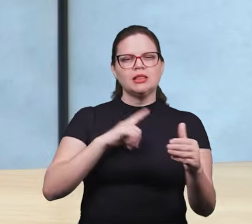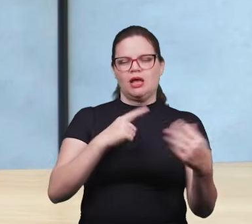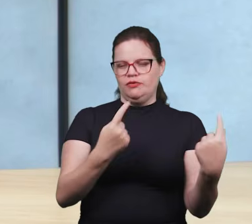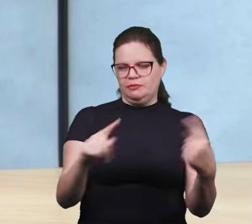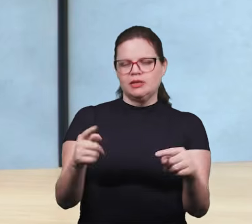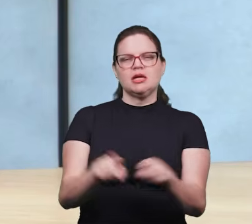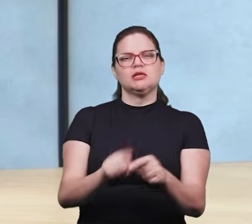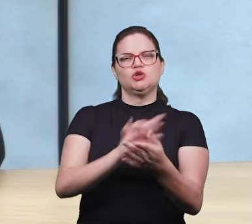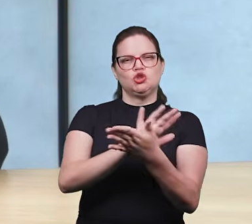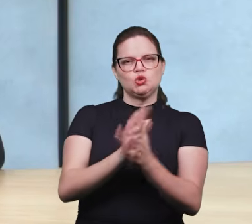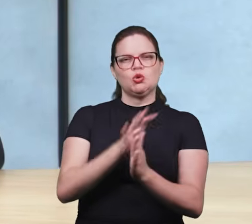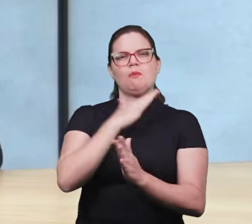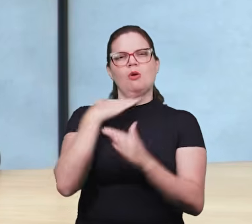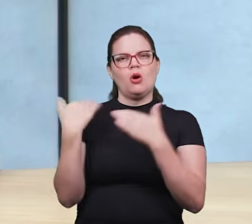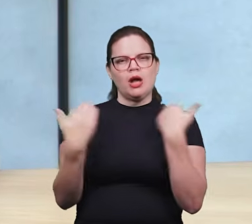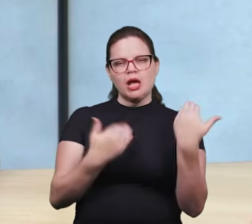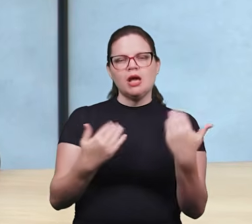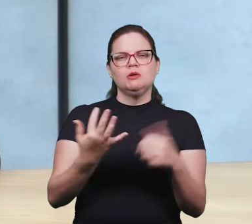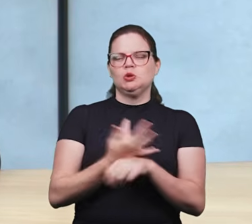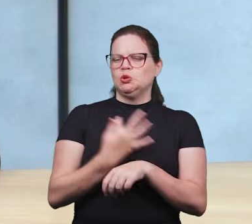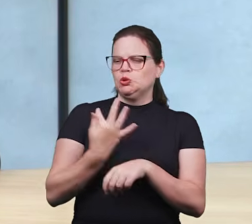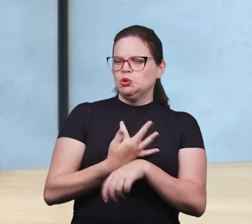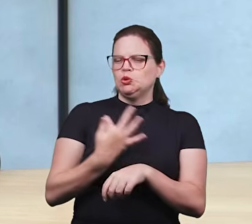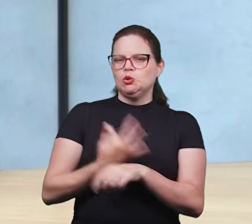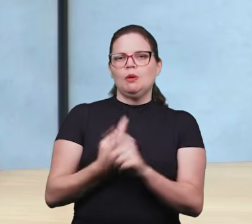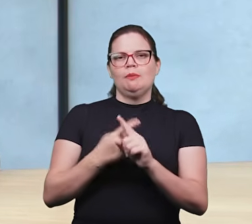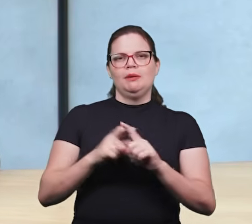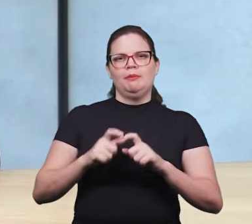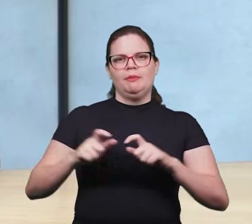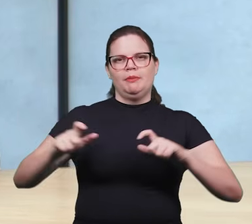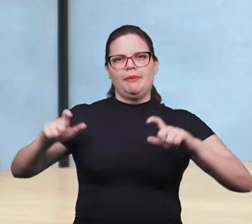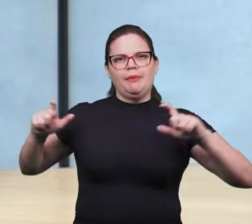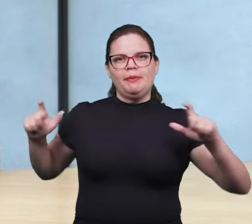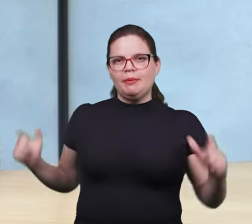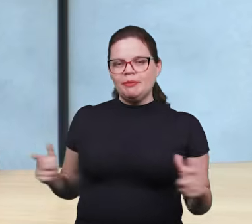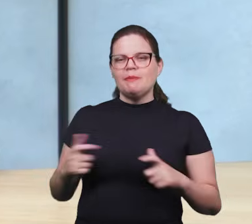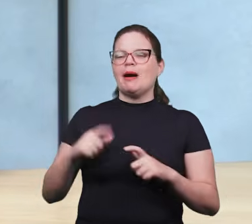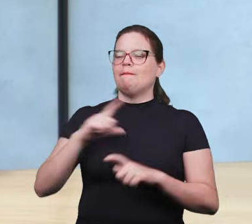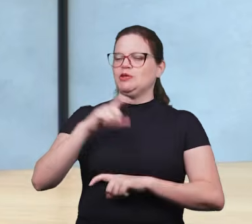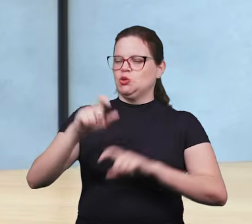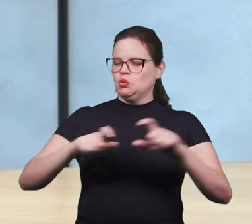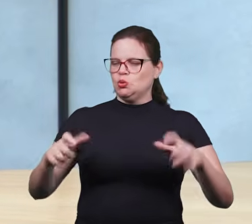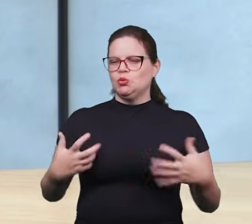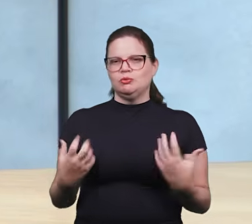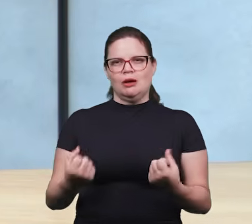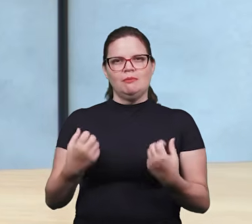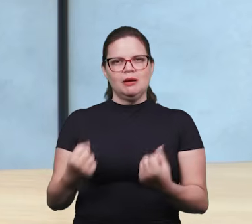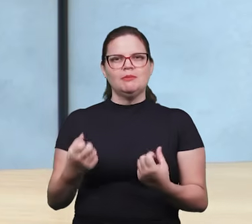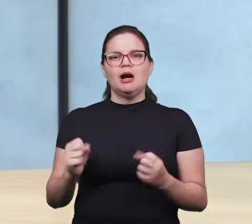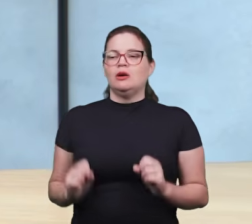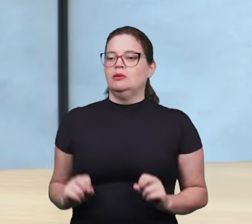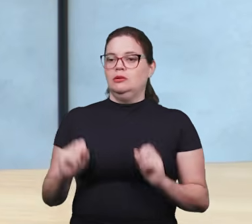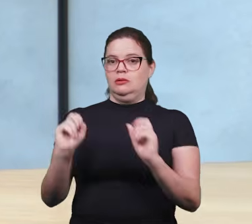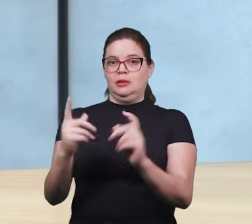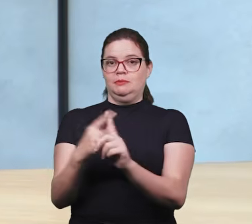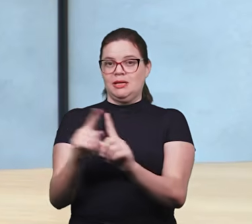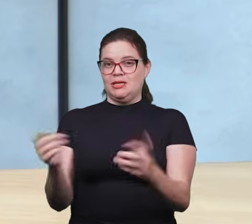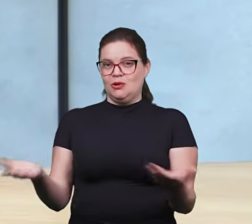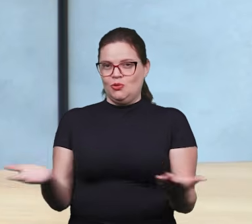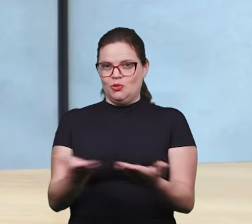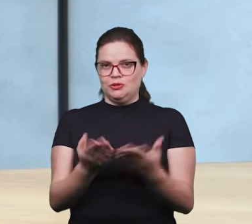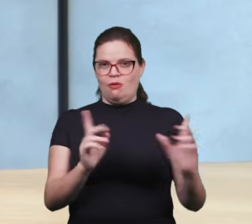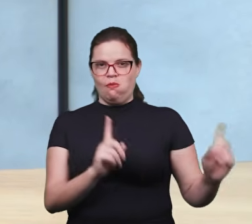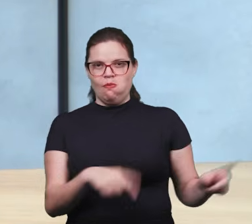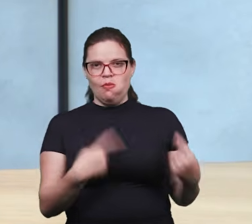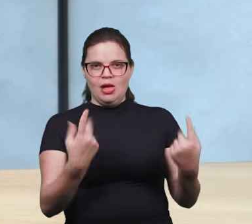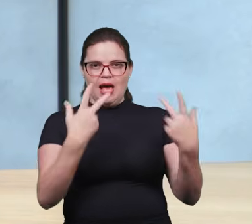cresceu, ela ficou pujante, né, para chegar até o dia de hoje, mas hoje a oposição, que não